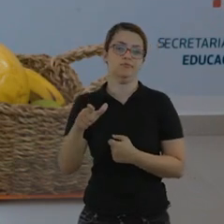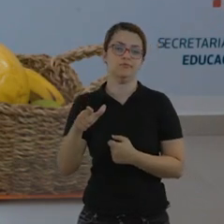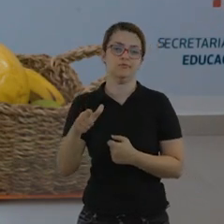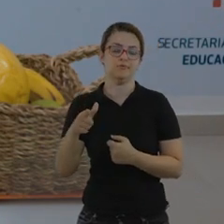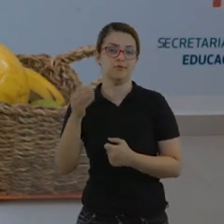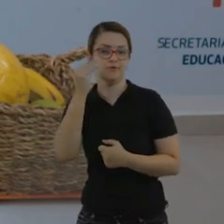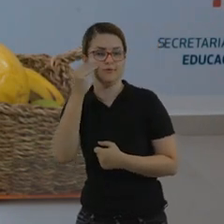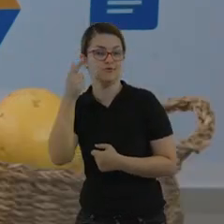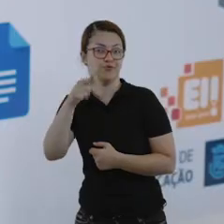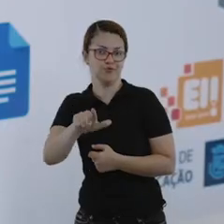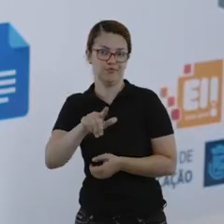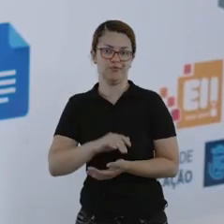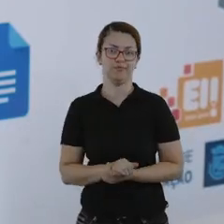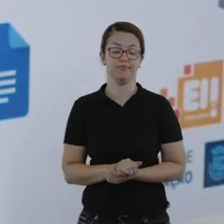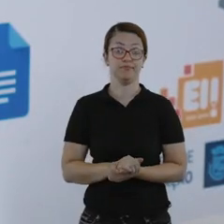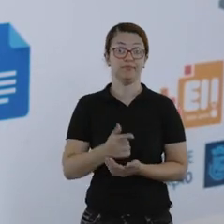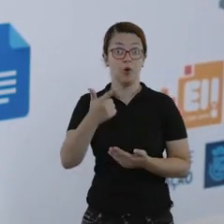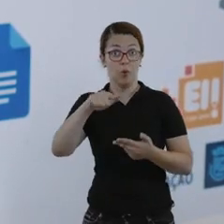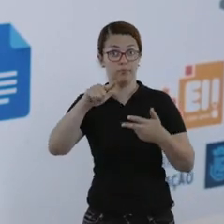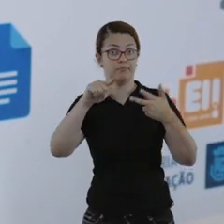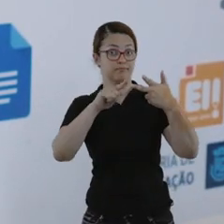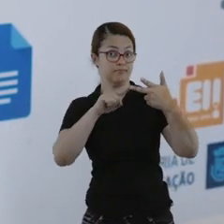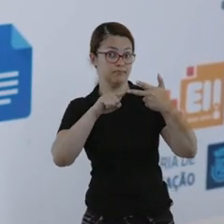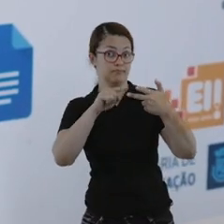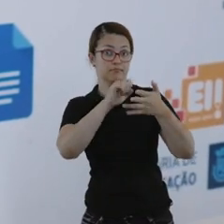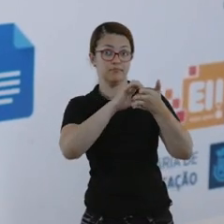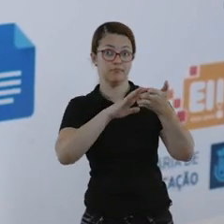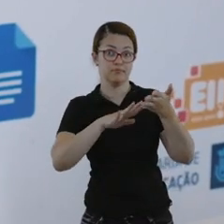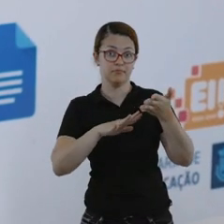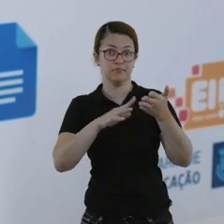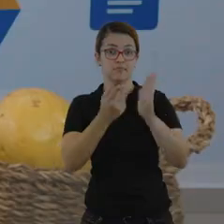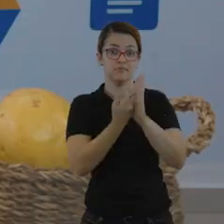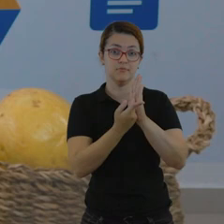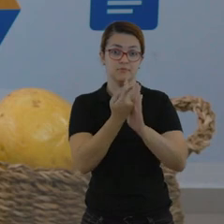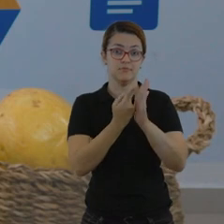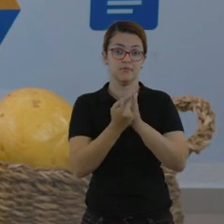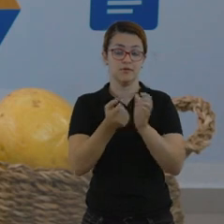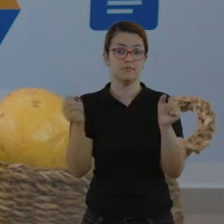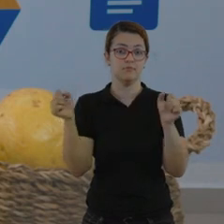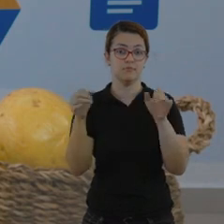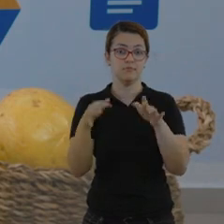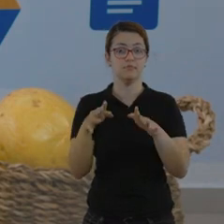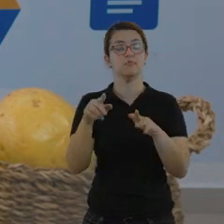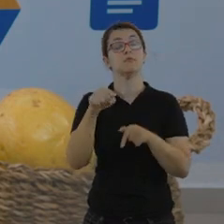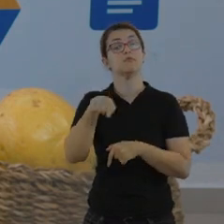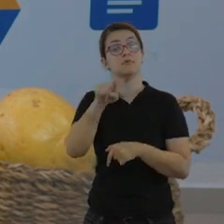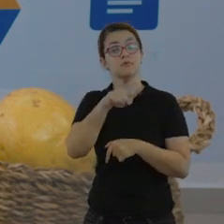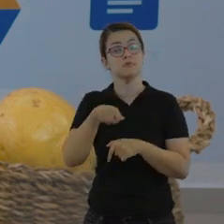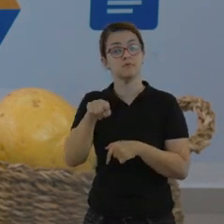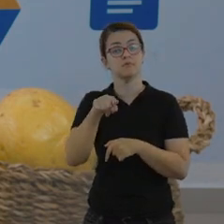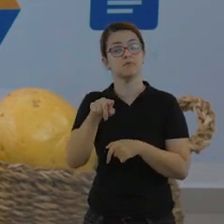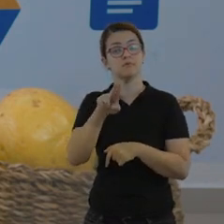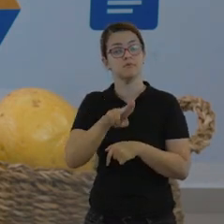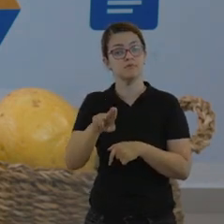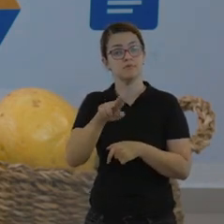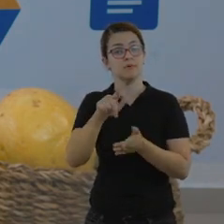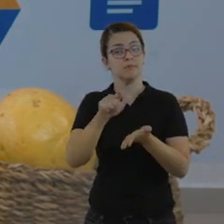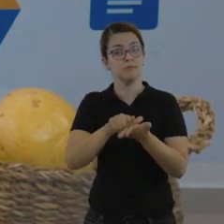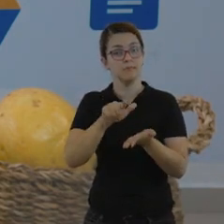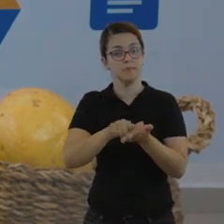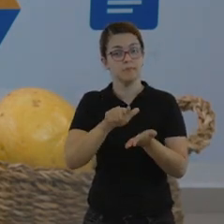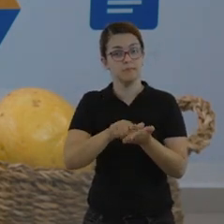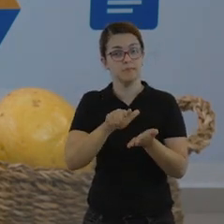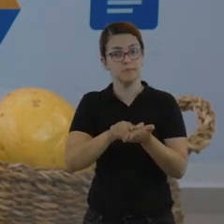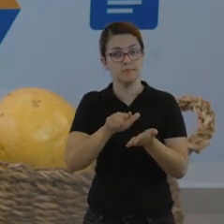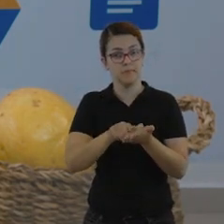fazer mais uma vez. A próxima atividade é o desenho mágico com papel toalha. Então vocês vão precisar do papel toalha,